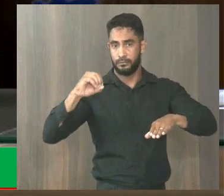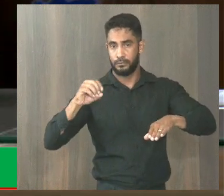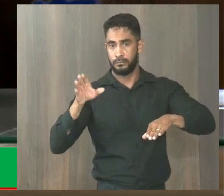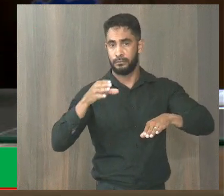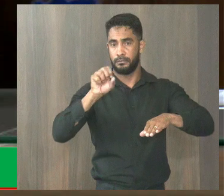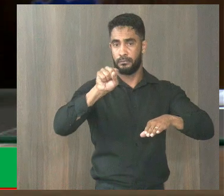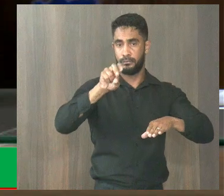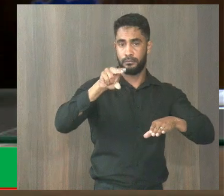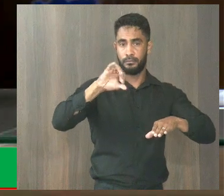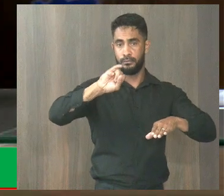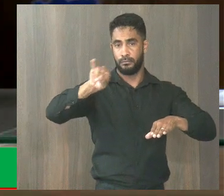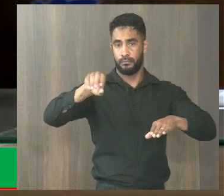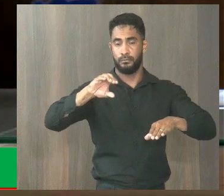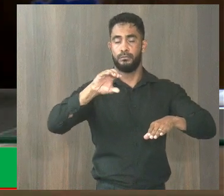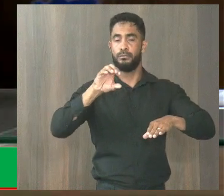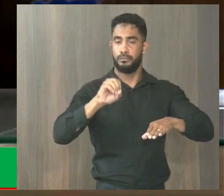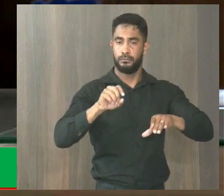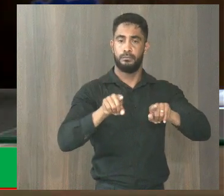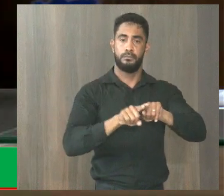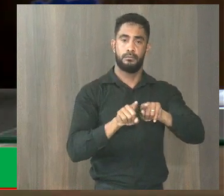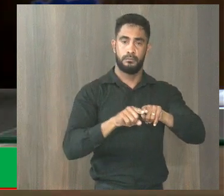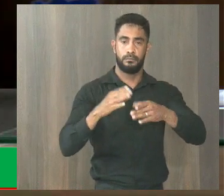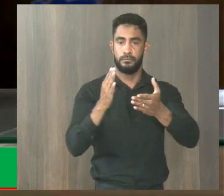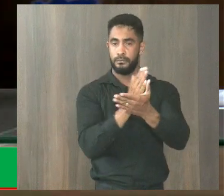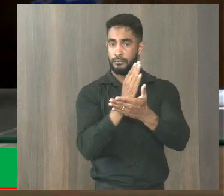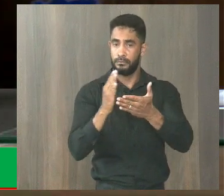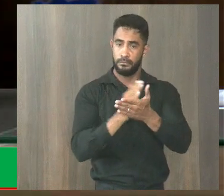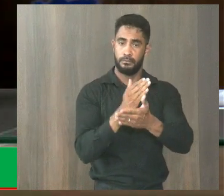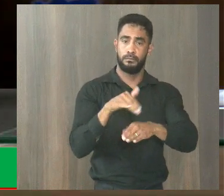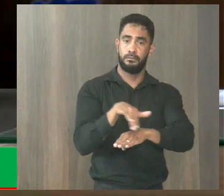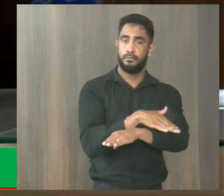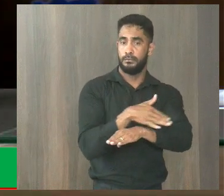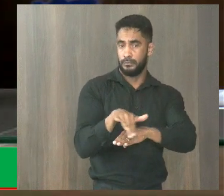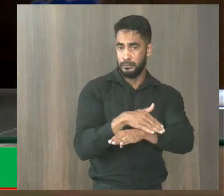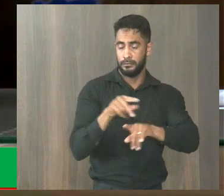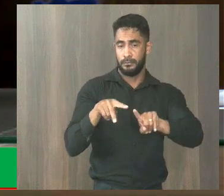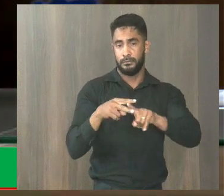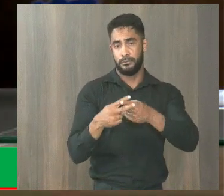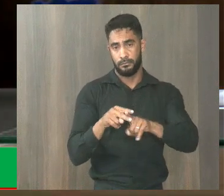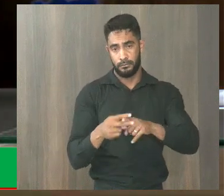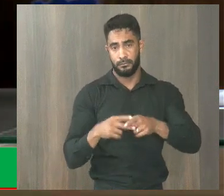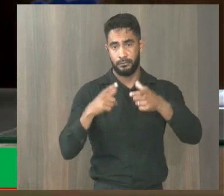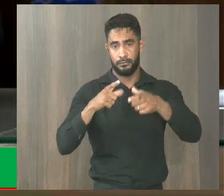Sérgio Pereira, Madre Piedade e Benedito Eugênio, no bairro Santa Cruz.